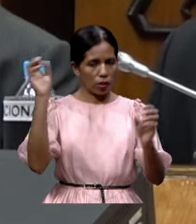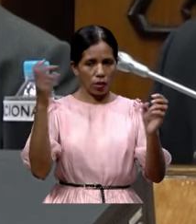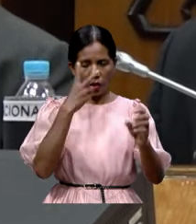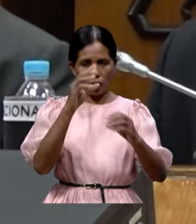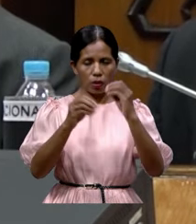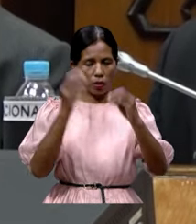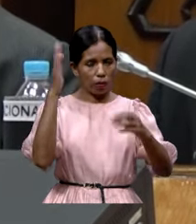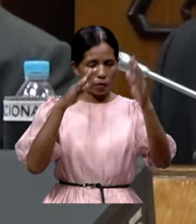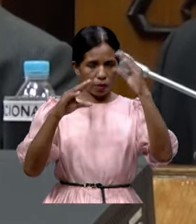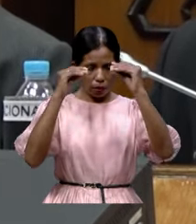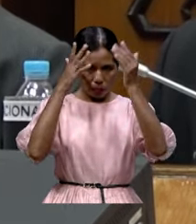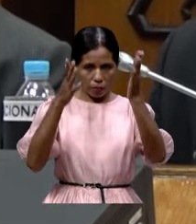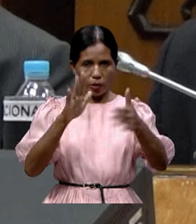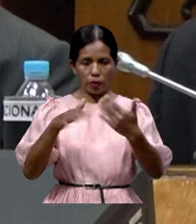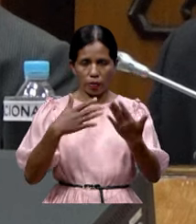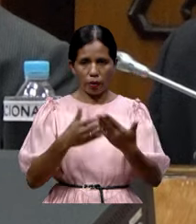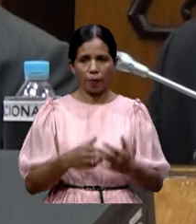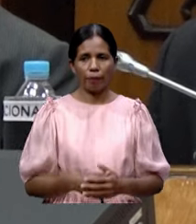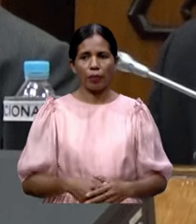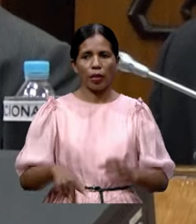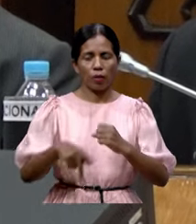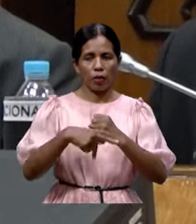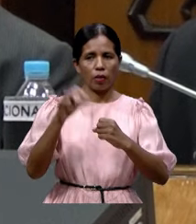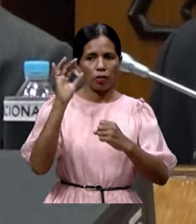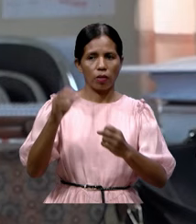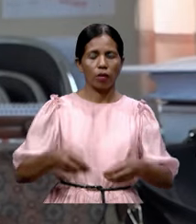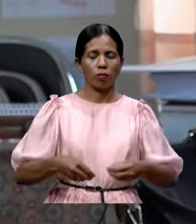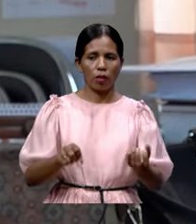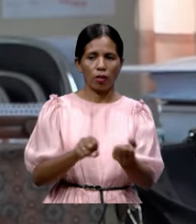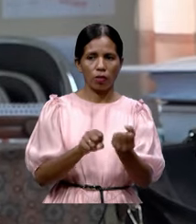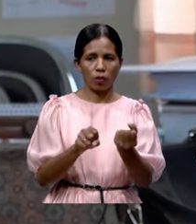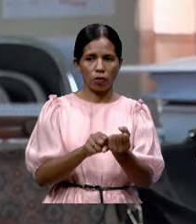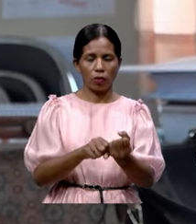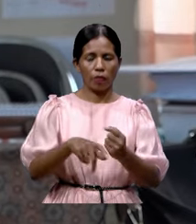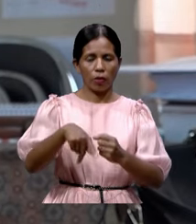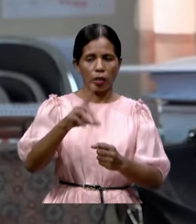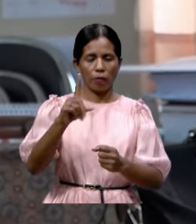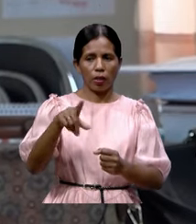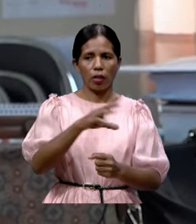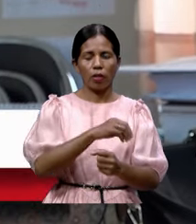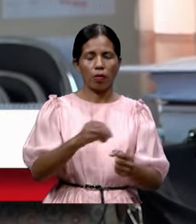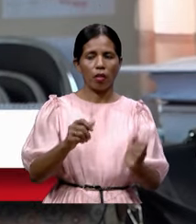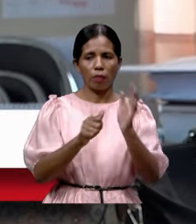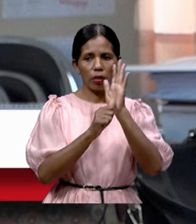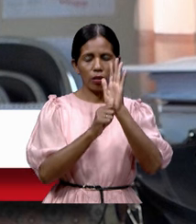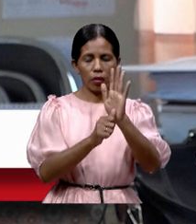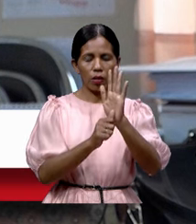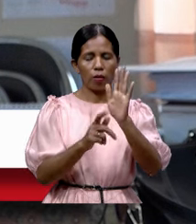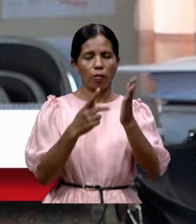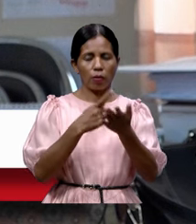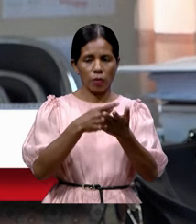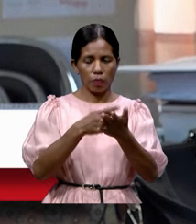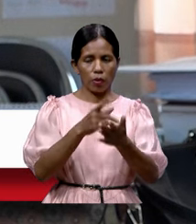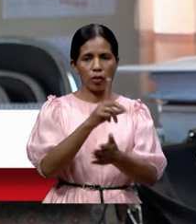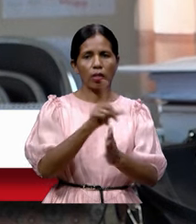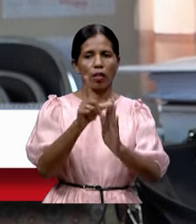solucionar o problema professores contratado. Bancada Fretlin, o apoio se bancadas pelo PNO Cunto, apresenta a proposta de resolução ida,